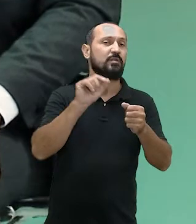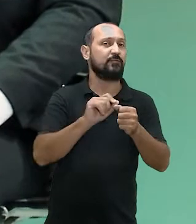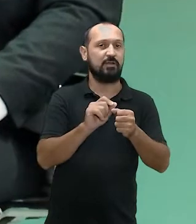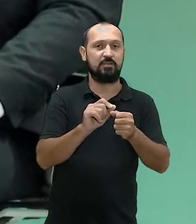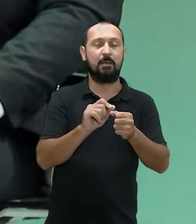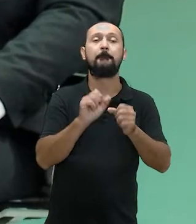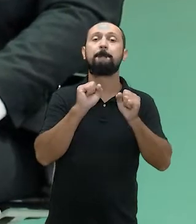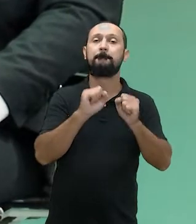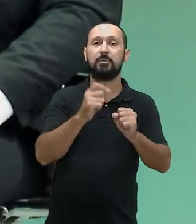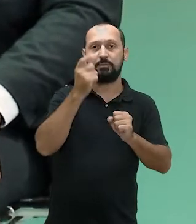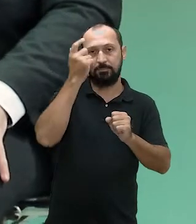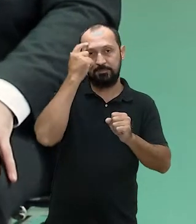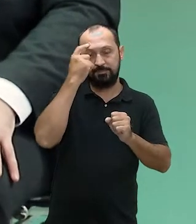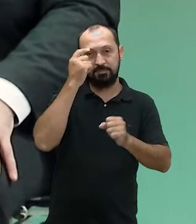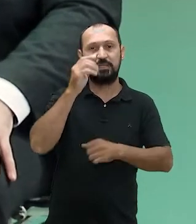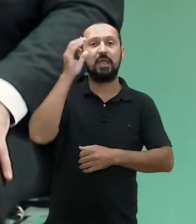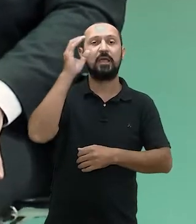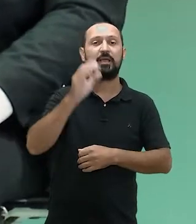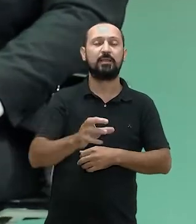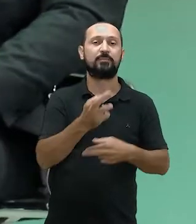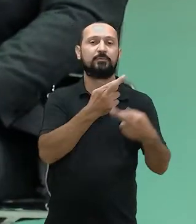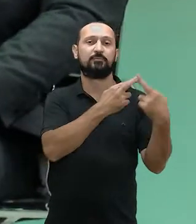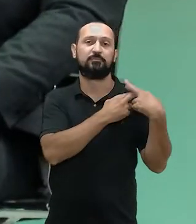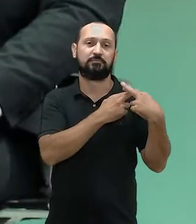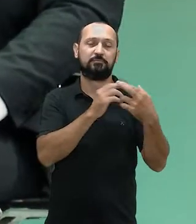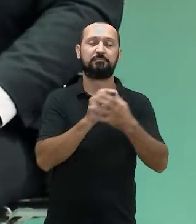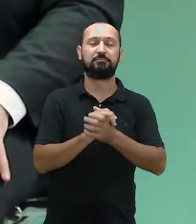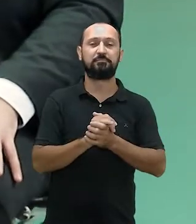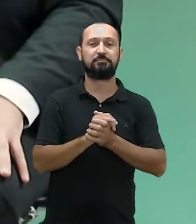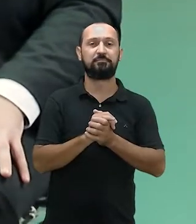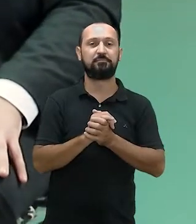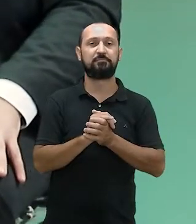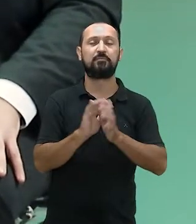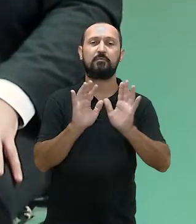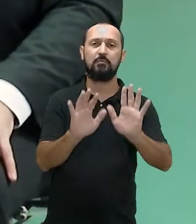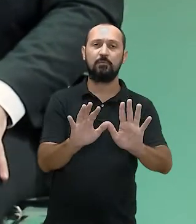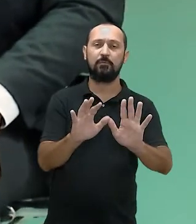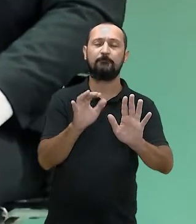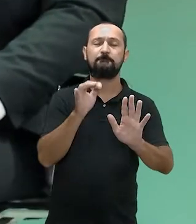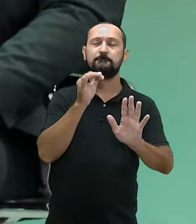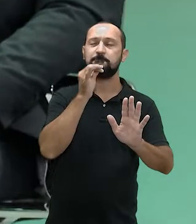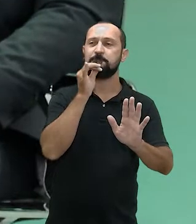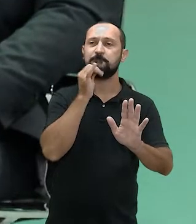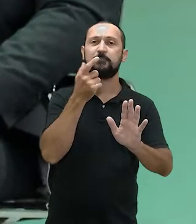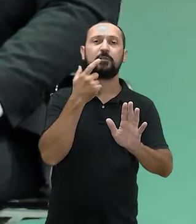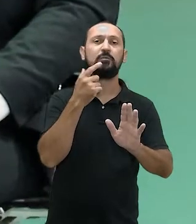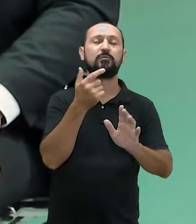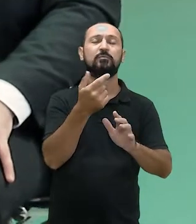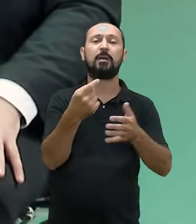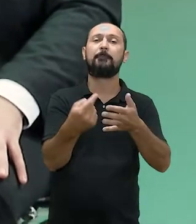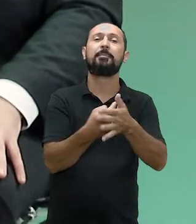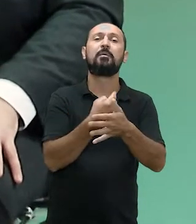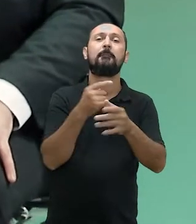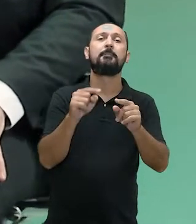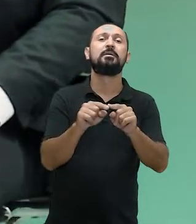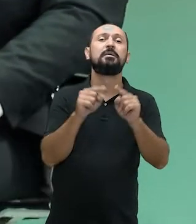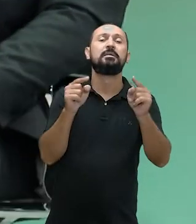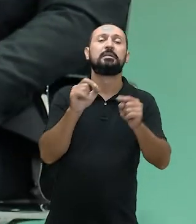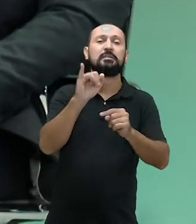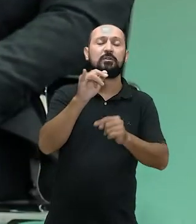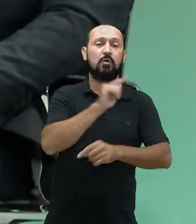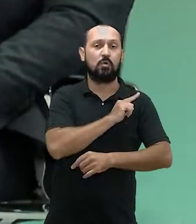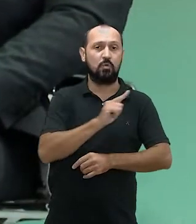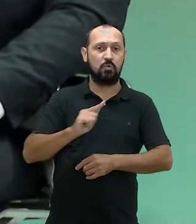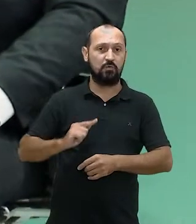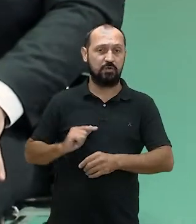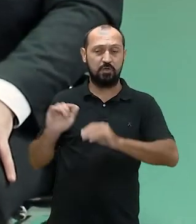não execução, pode ser considerado crime de responsabilidade. Agora, não chegou a ser mencionado na pergunta, mas caso